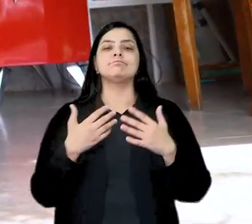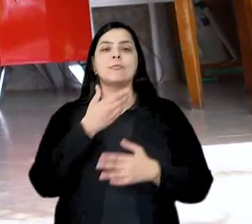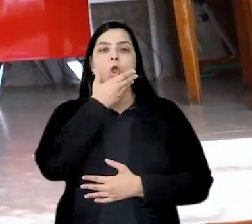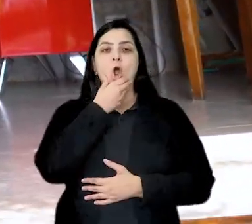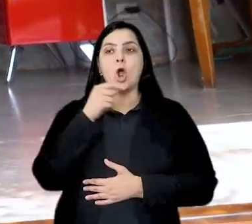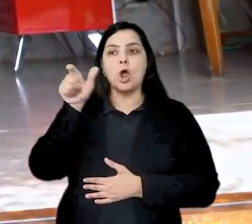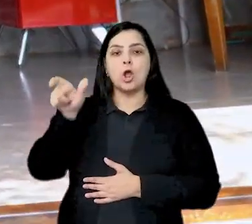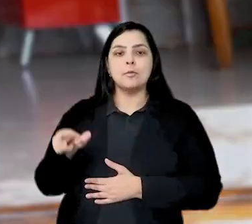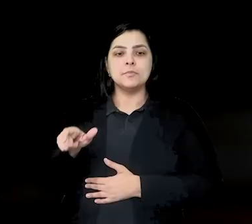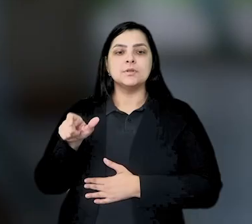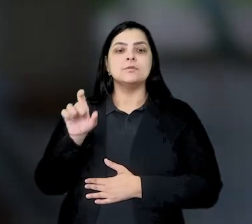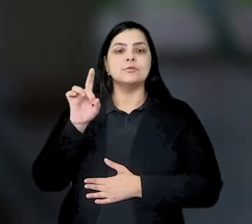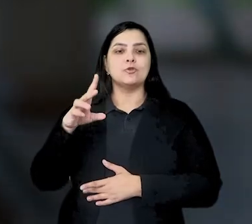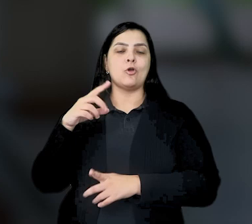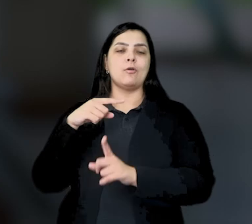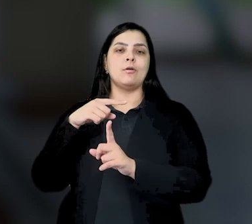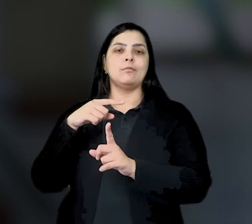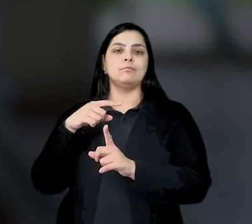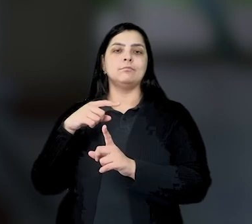e os homens os bônus.